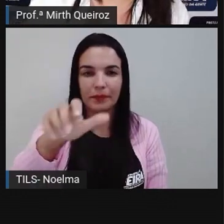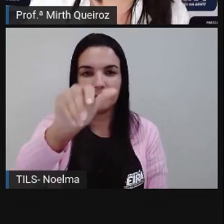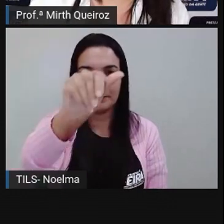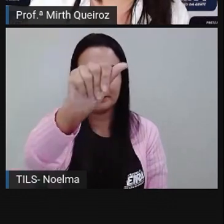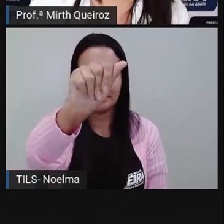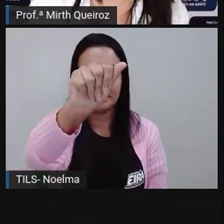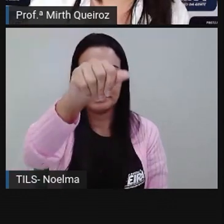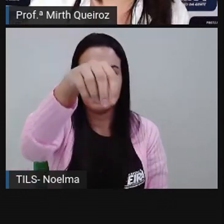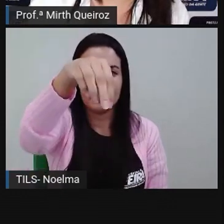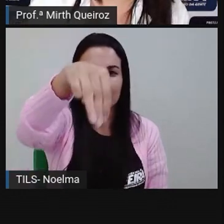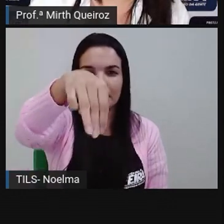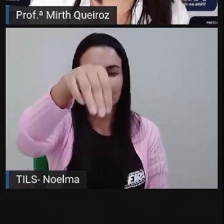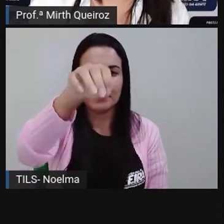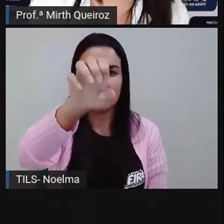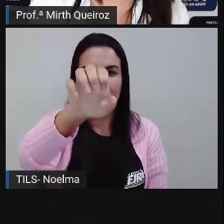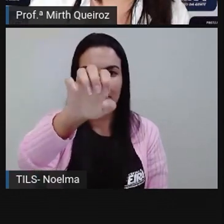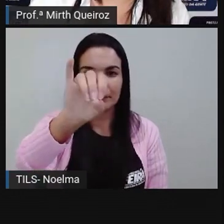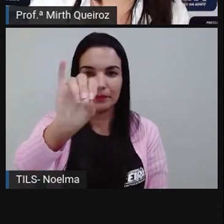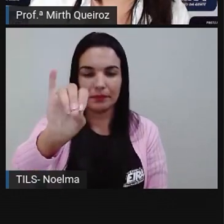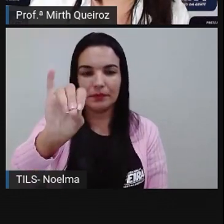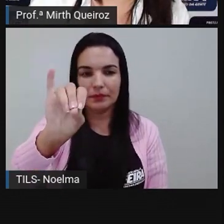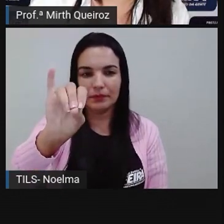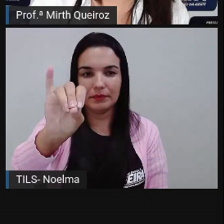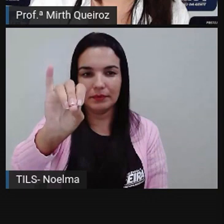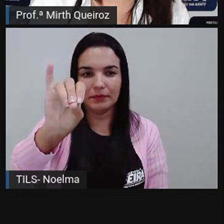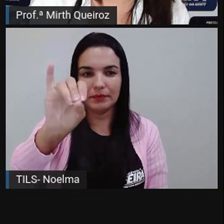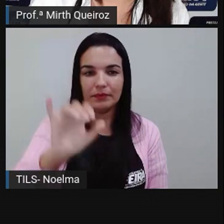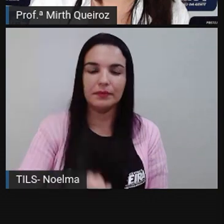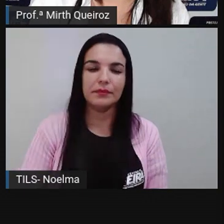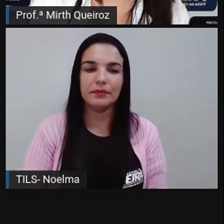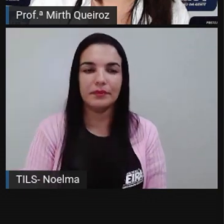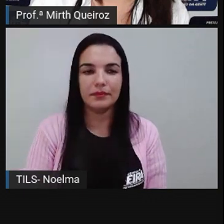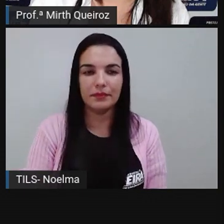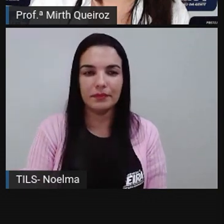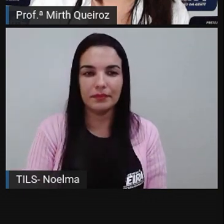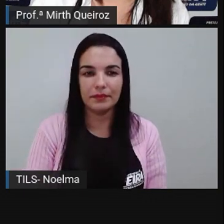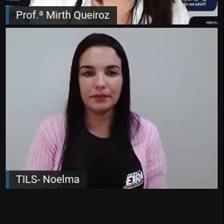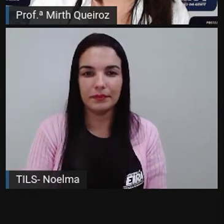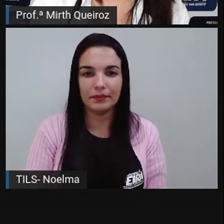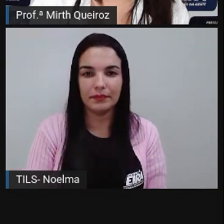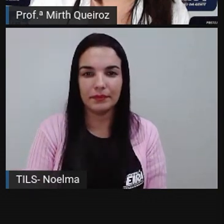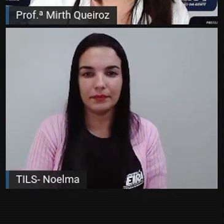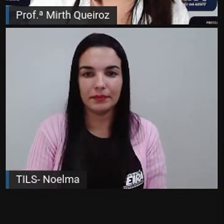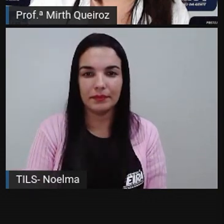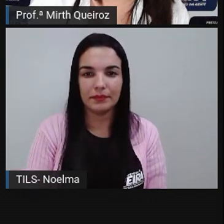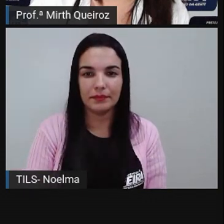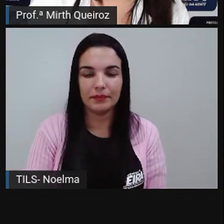segunda conjugação ou terceira conjugação?